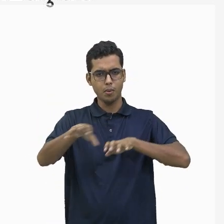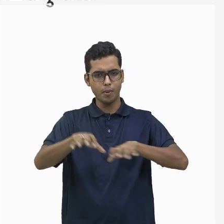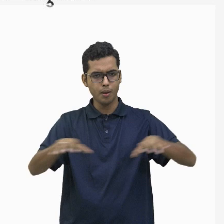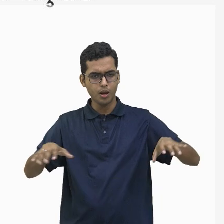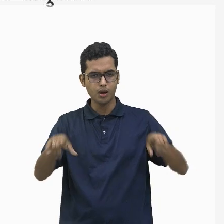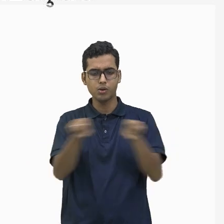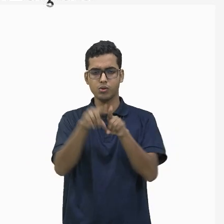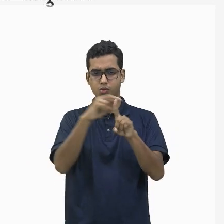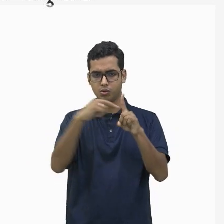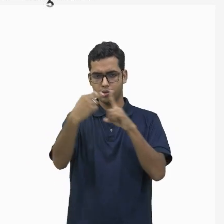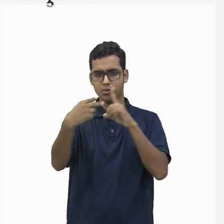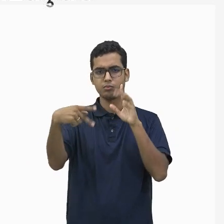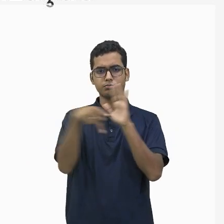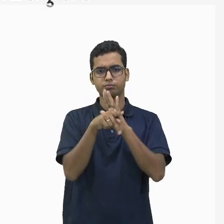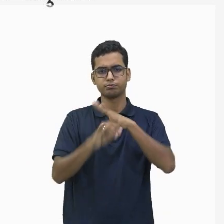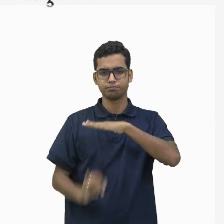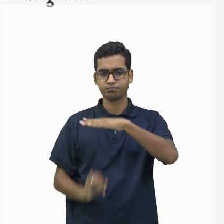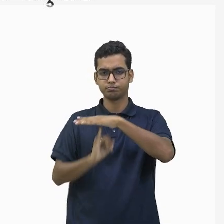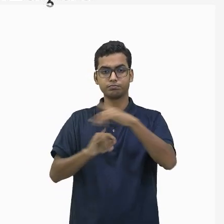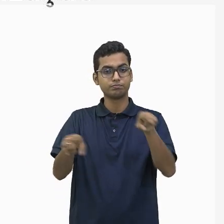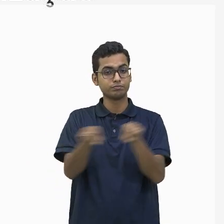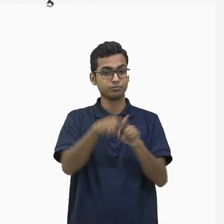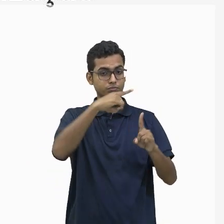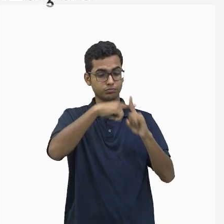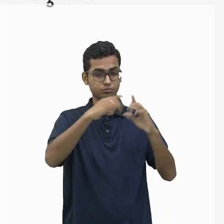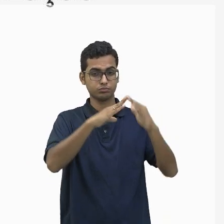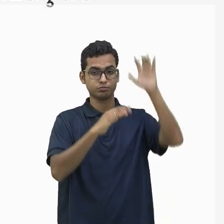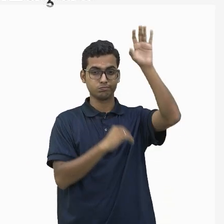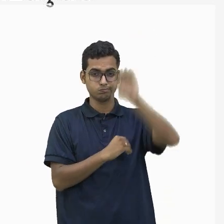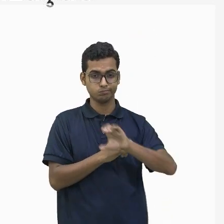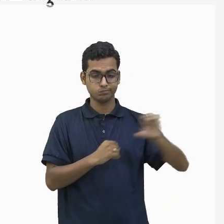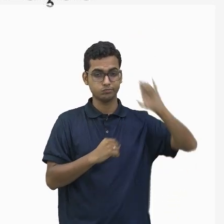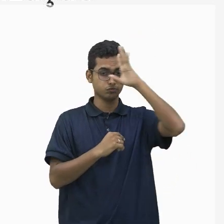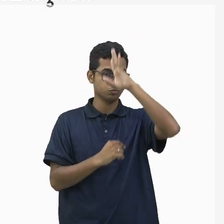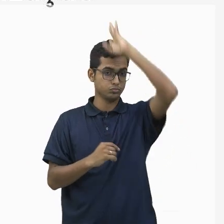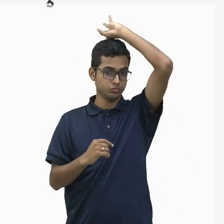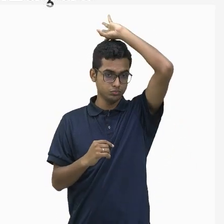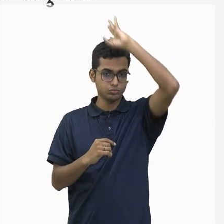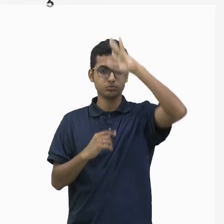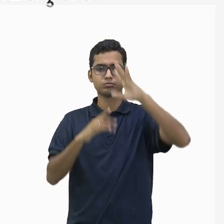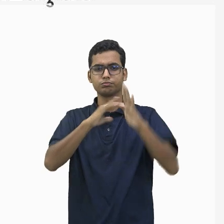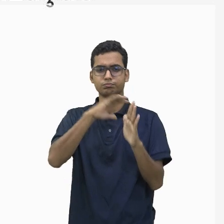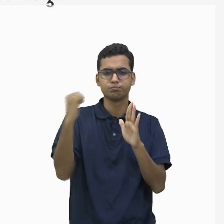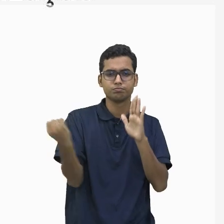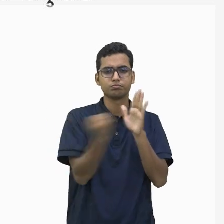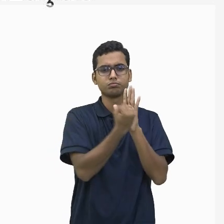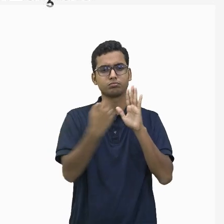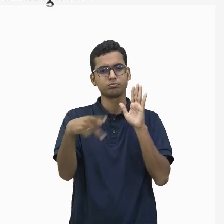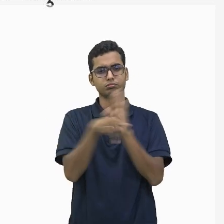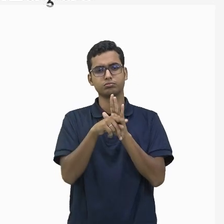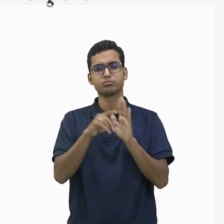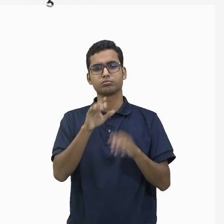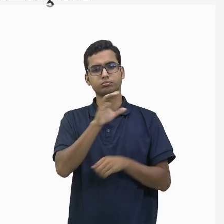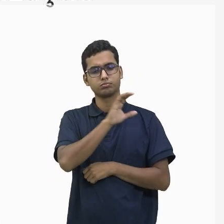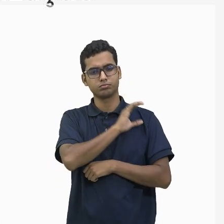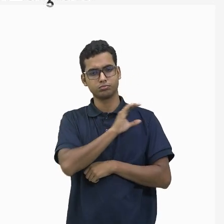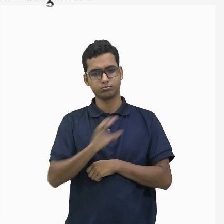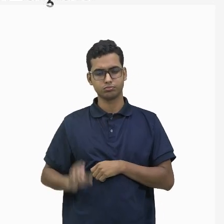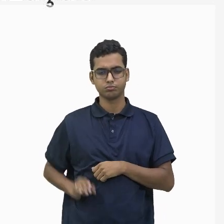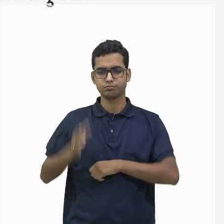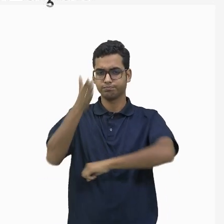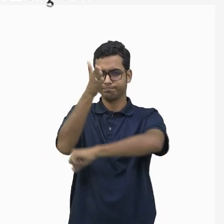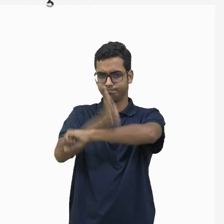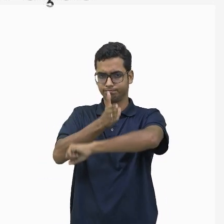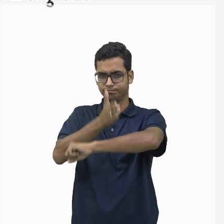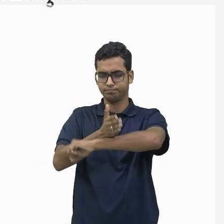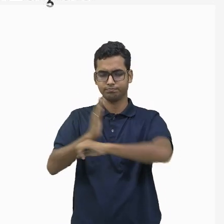de vista institucional. E a Igreja Católica, ligada a Roma, ficou como símbolo, então, dessa cristandade.